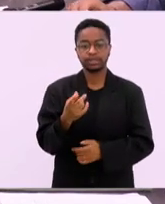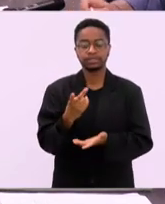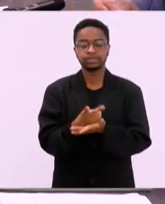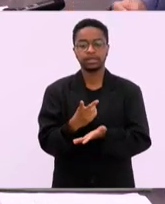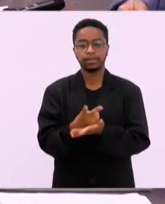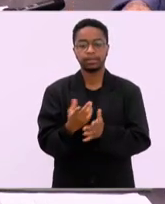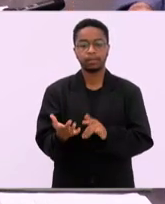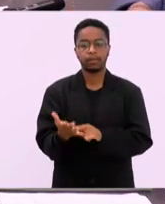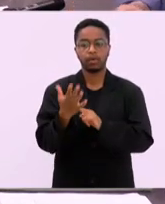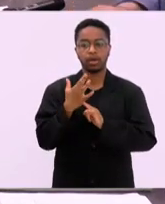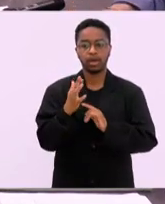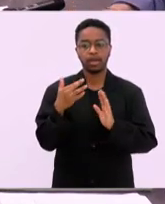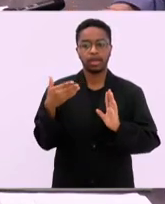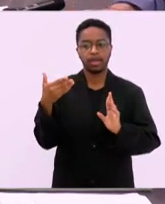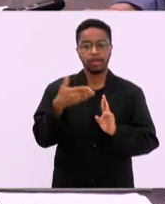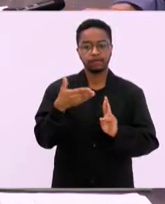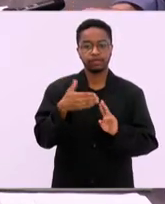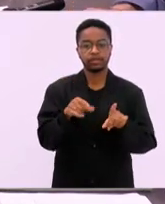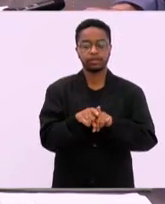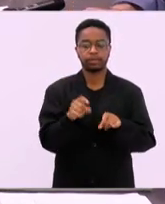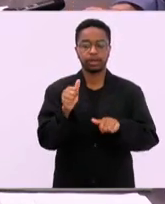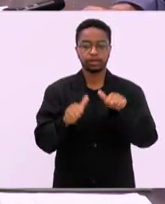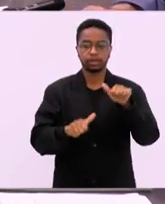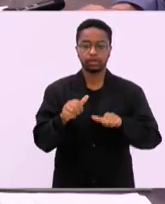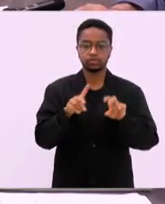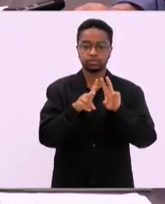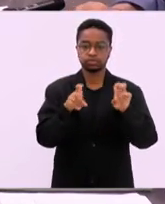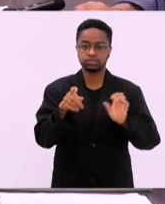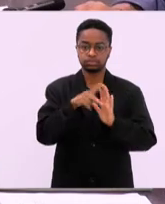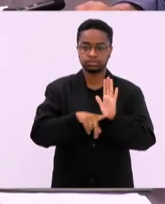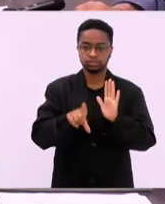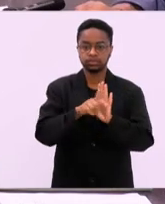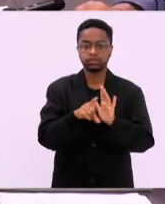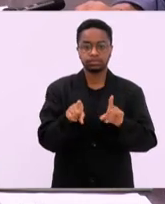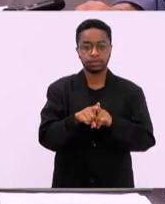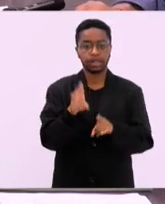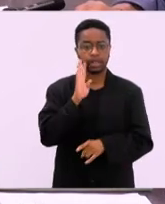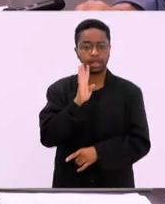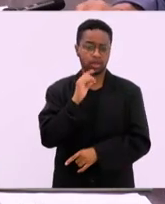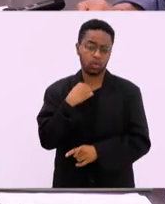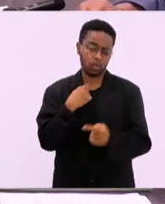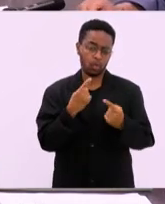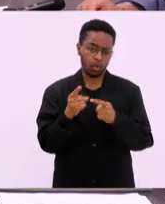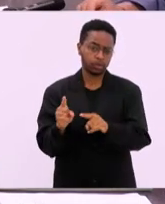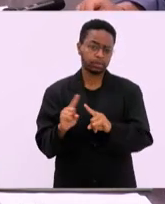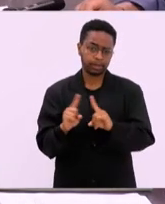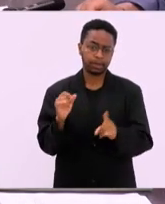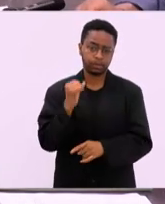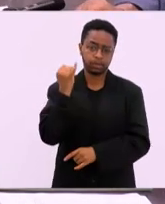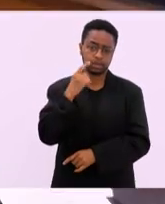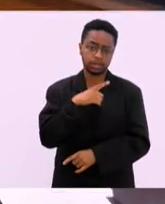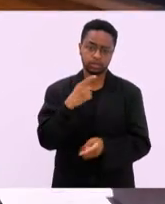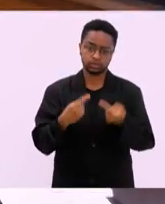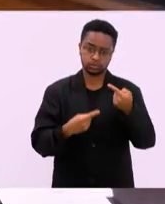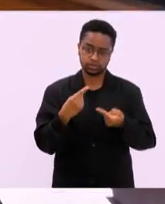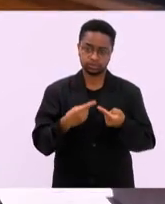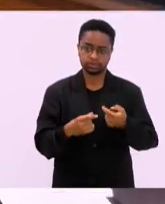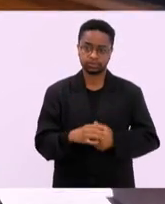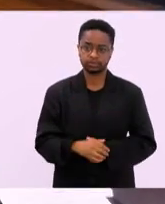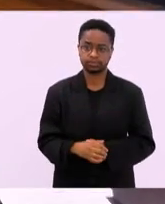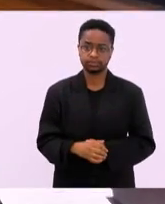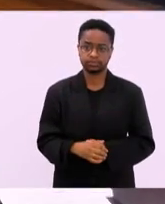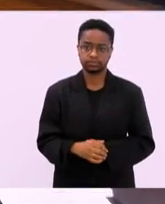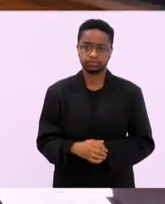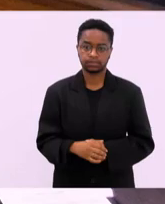algumas referências e algumas análises sobre os projetos, e traz uma bastante bacana, que eu sou contrário, mas é importante ter essa discussão. Que